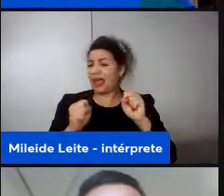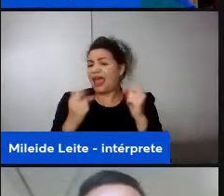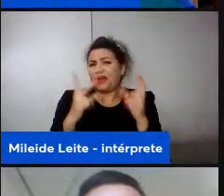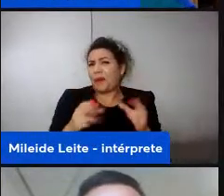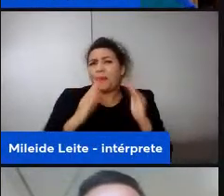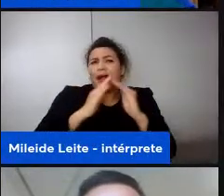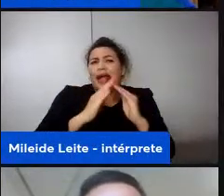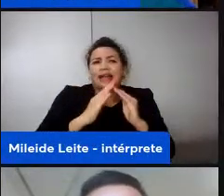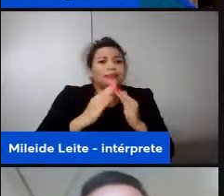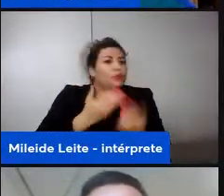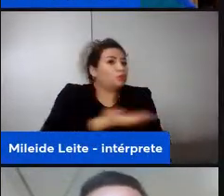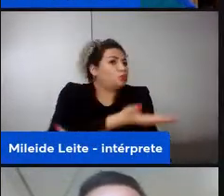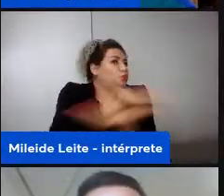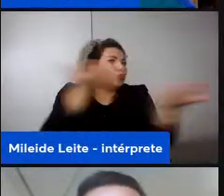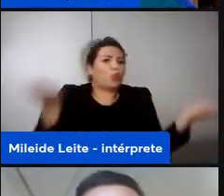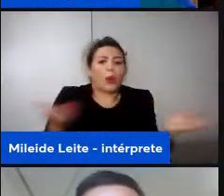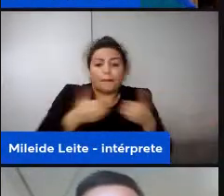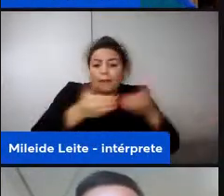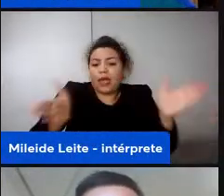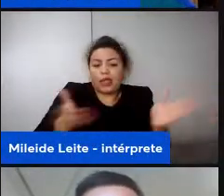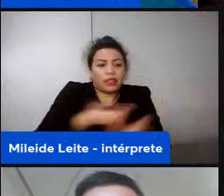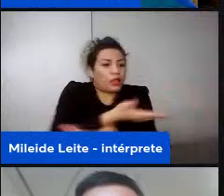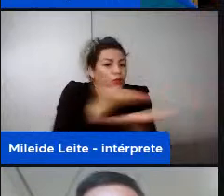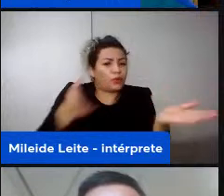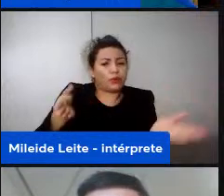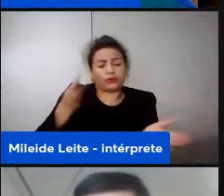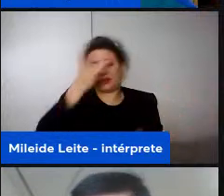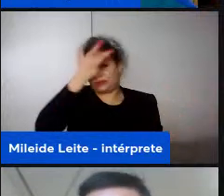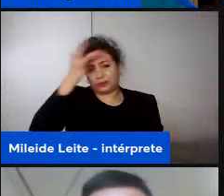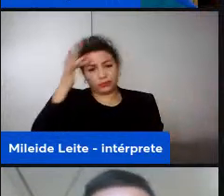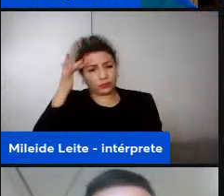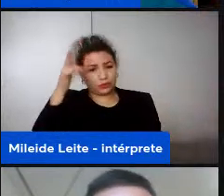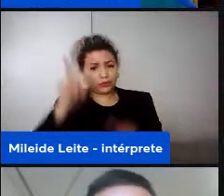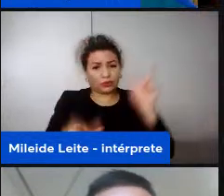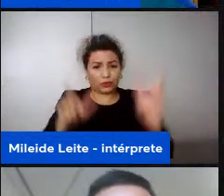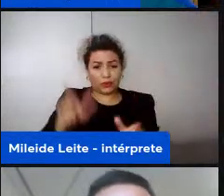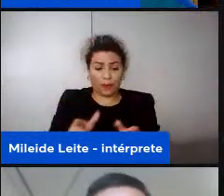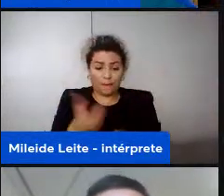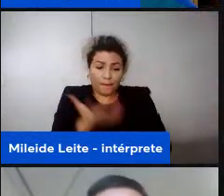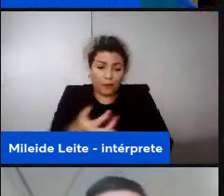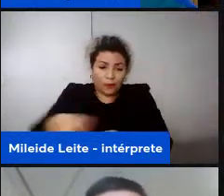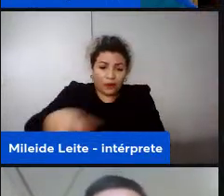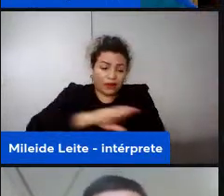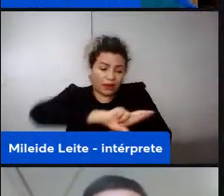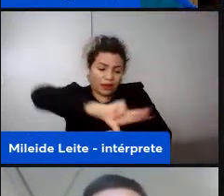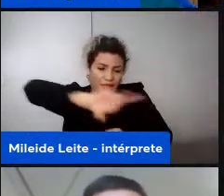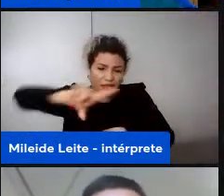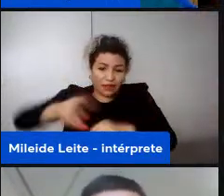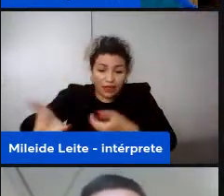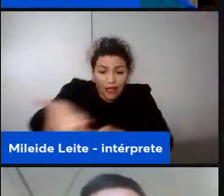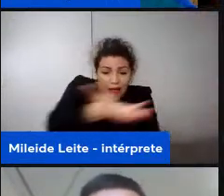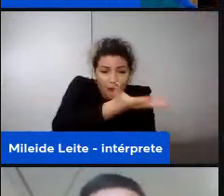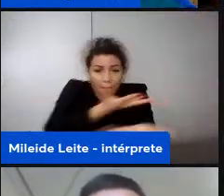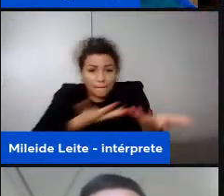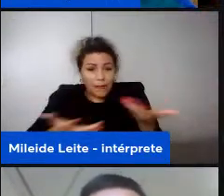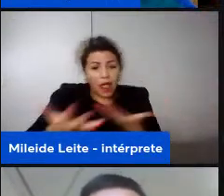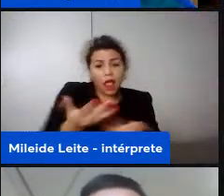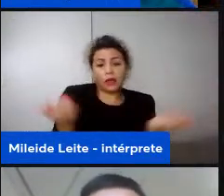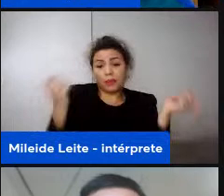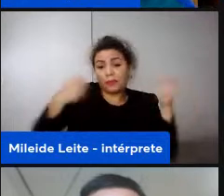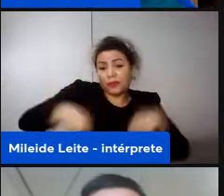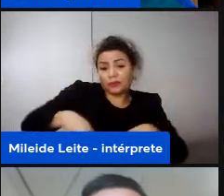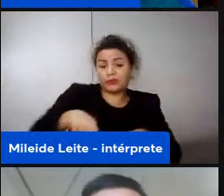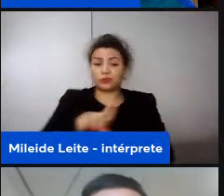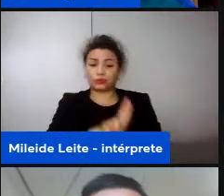né? Porque ela é de natureza uma interface, para a sua natureza uma interface, uma possibilidade de